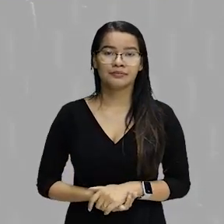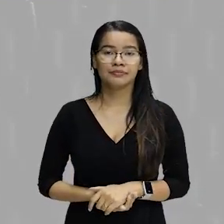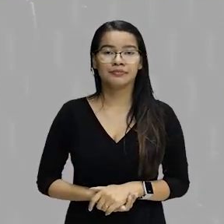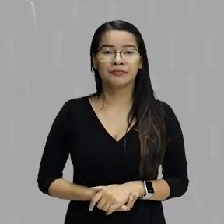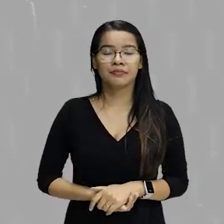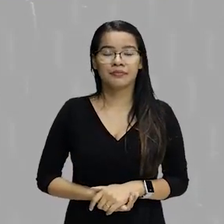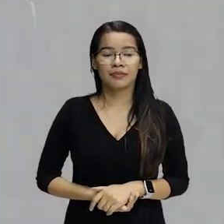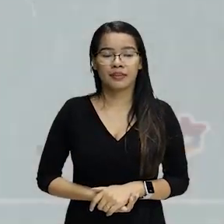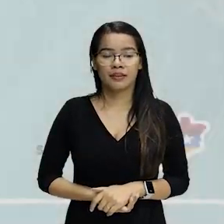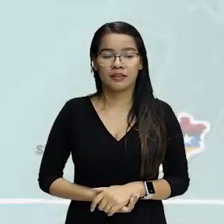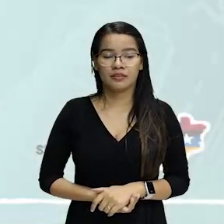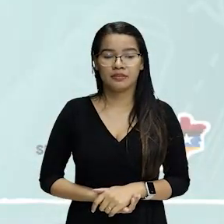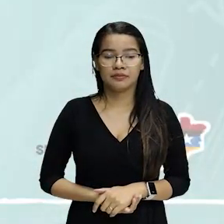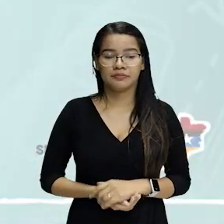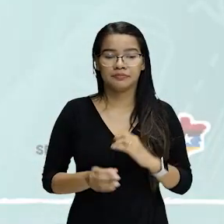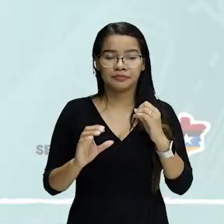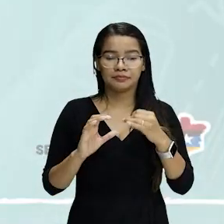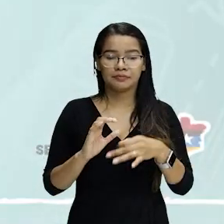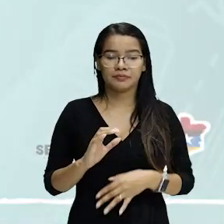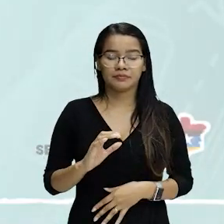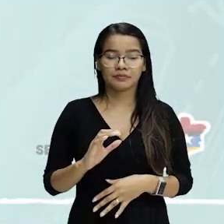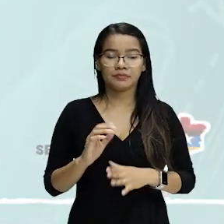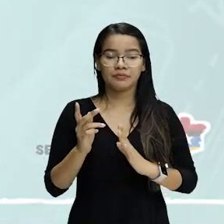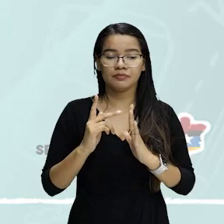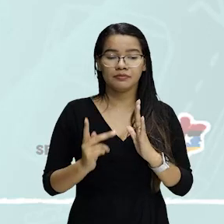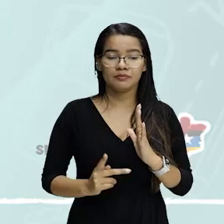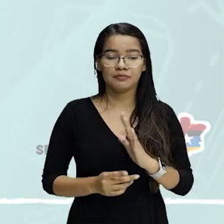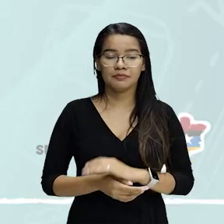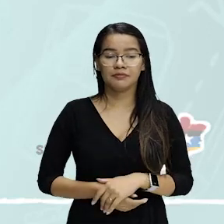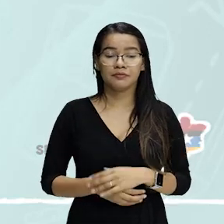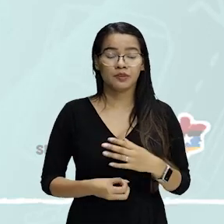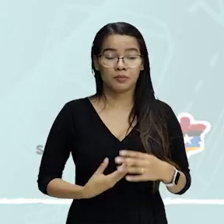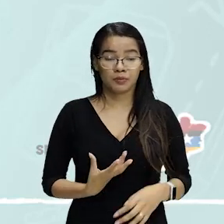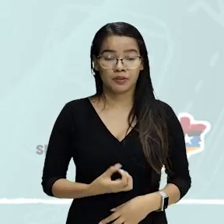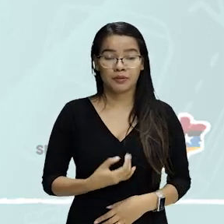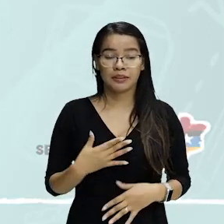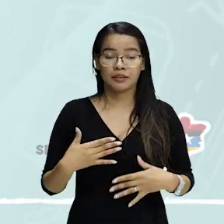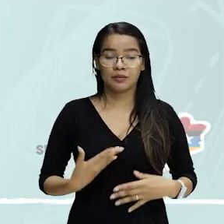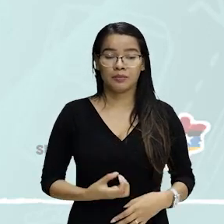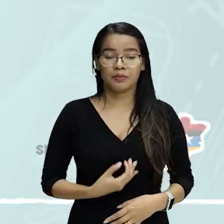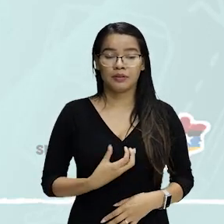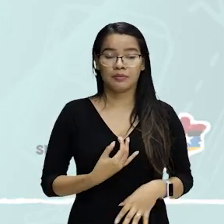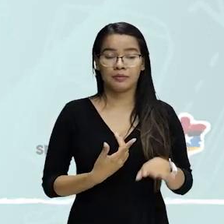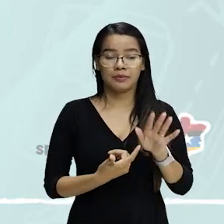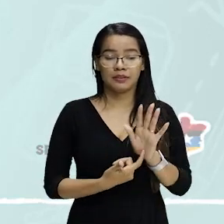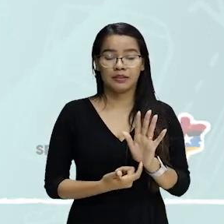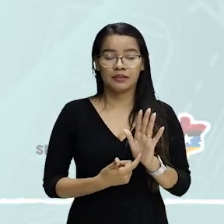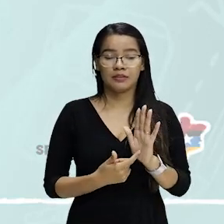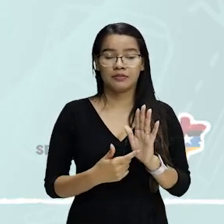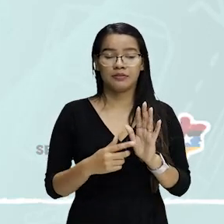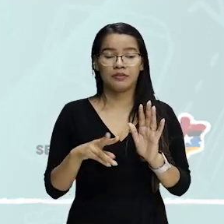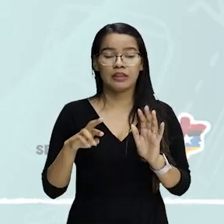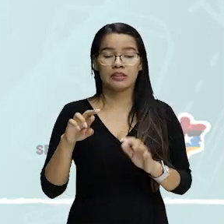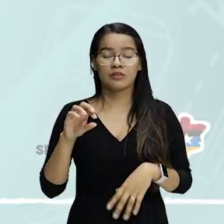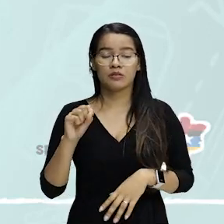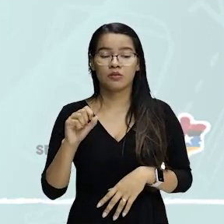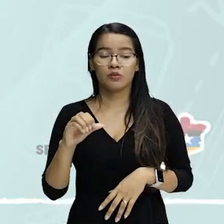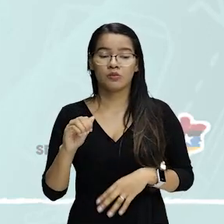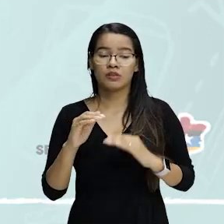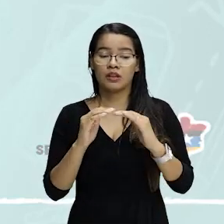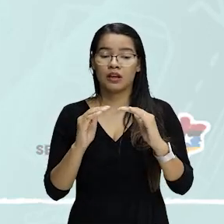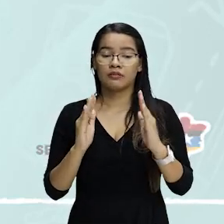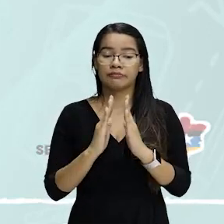ver mais. Características do poema. Um poema apresenta versos, como eu já falei, regulares com métrica e